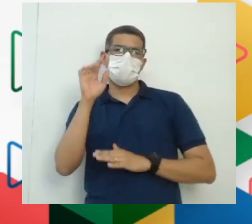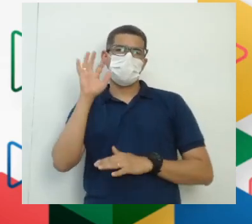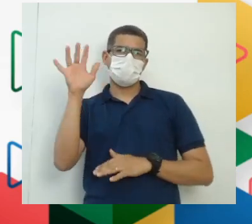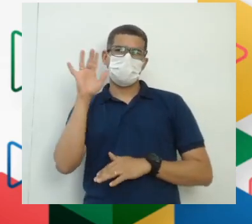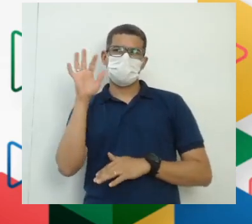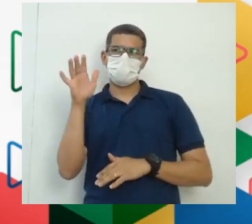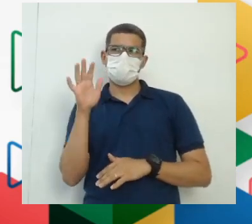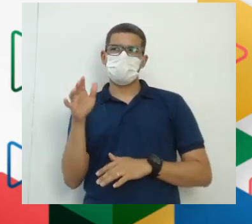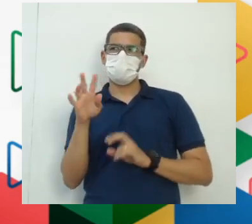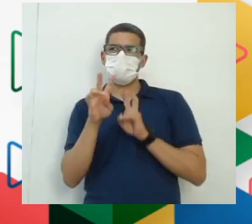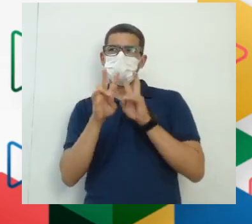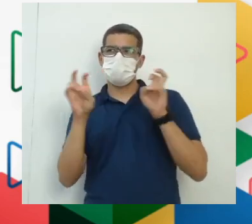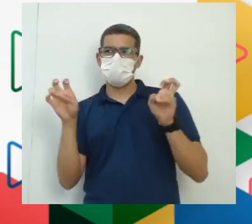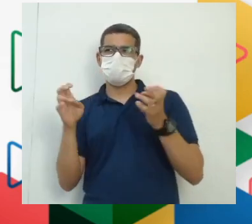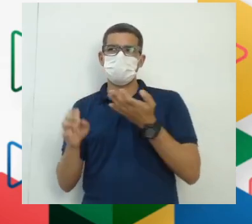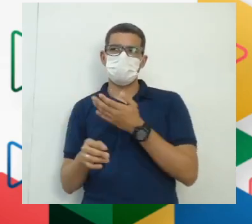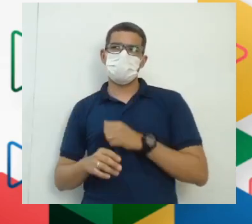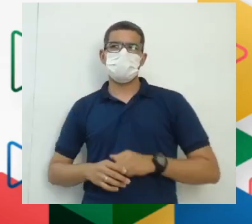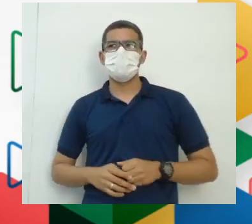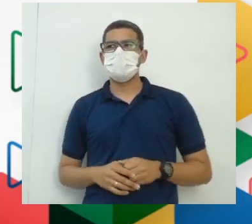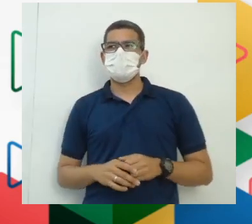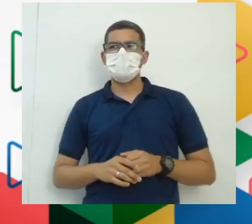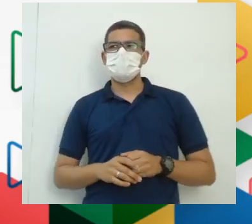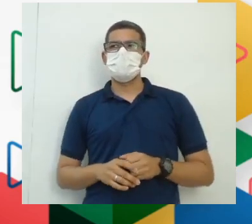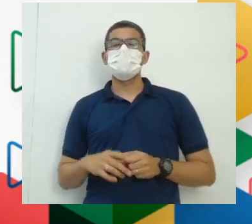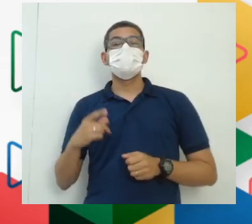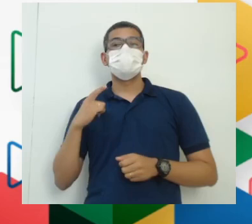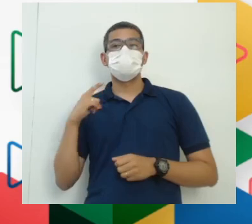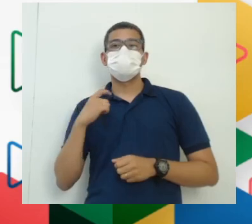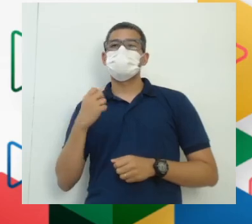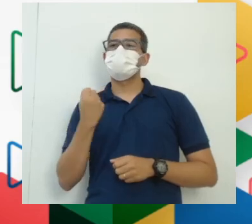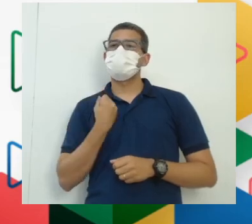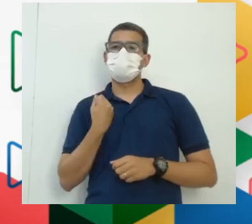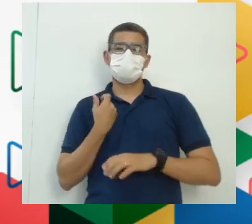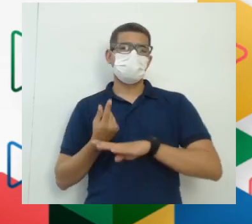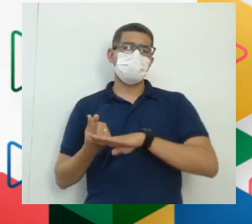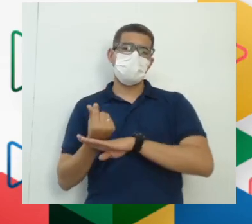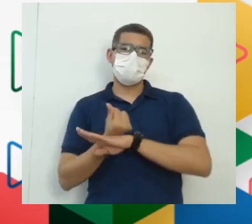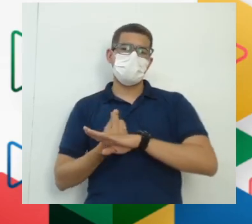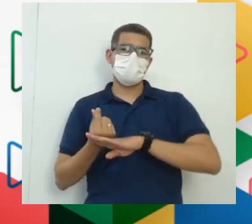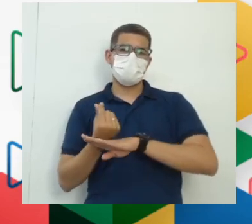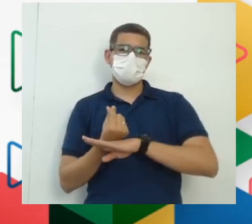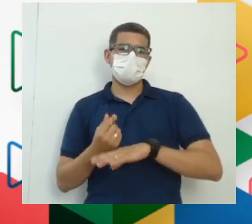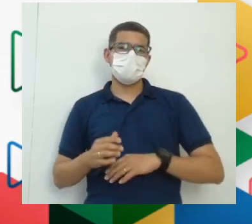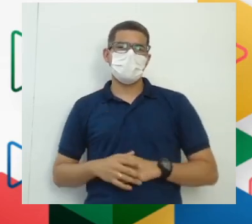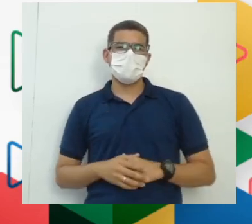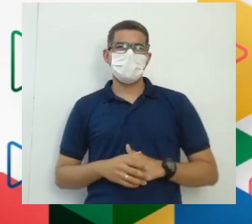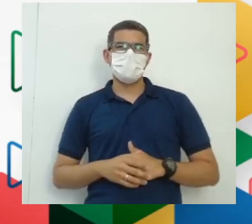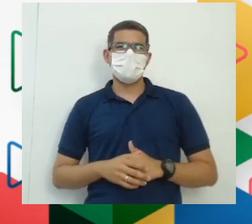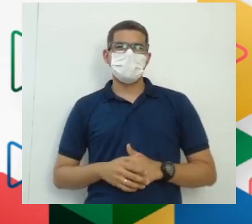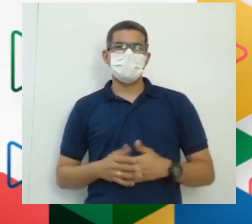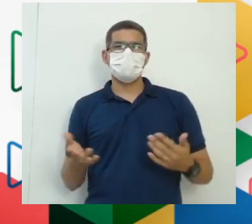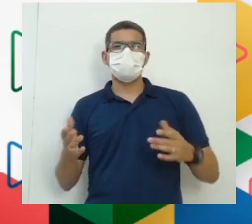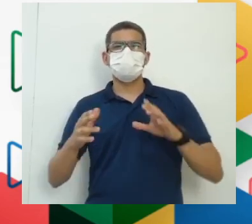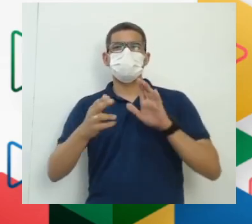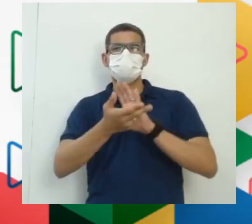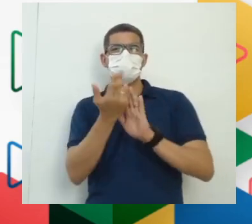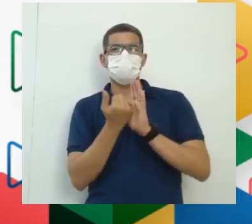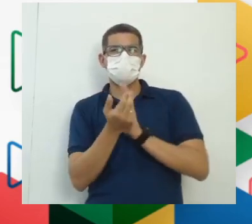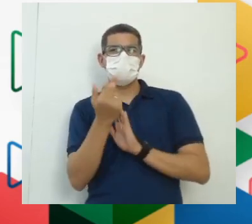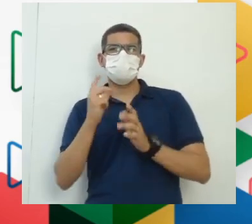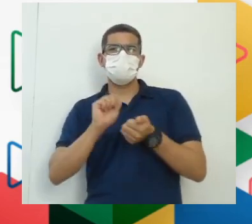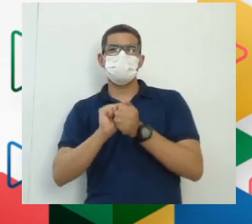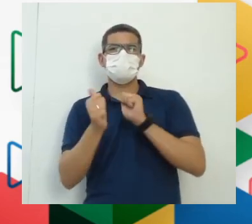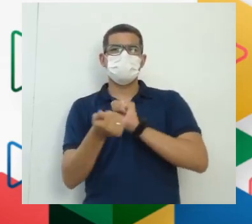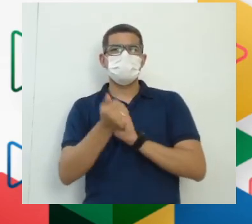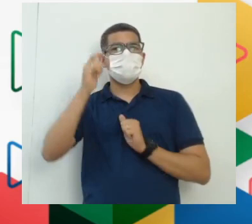supor qual é o assunto em questão, né? O valor aqui, o capitalismo. Então ele vai dizer, ó, essa imagem apresenta uma adaptação